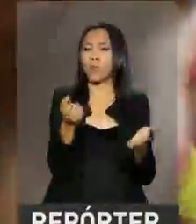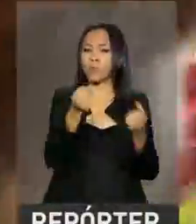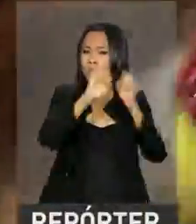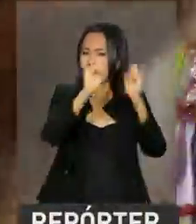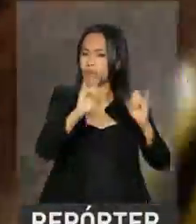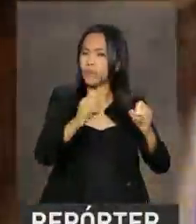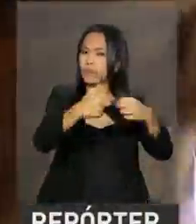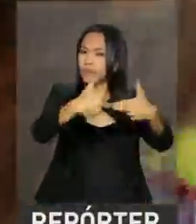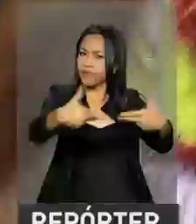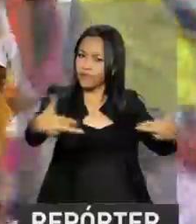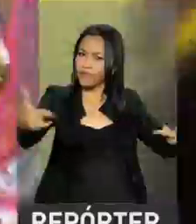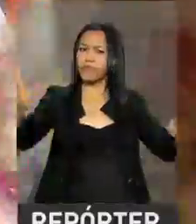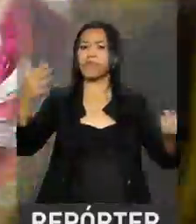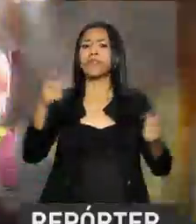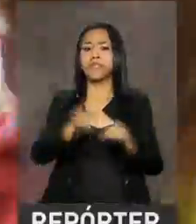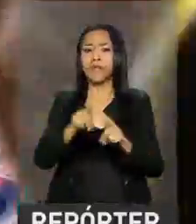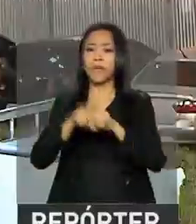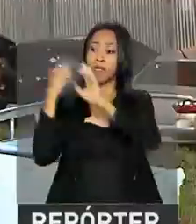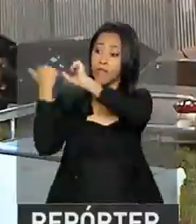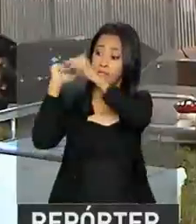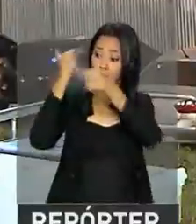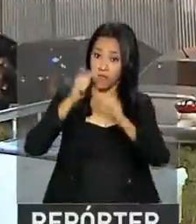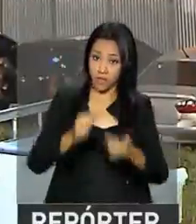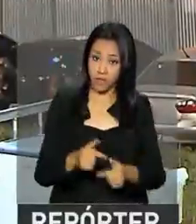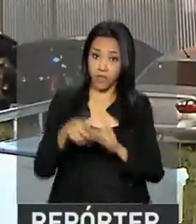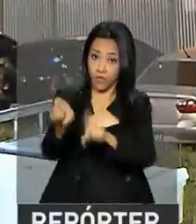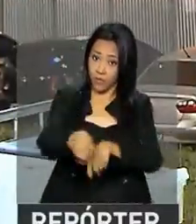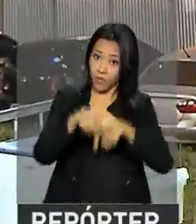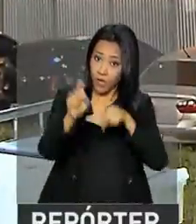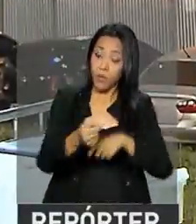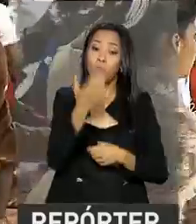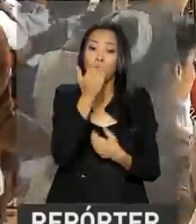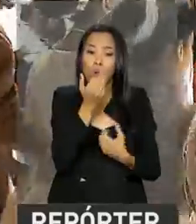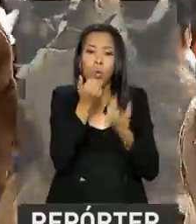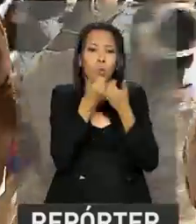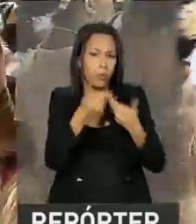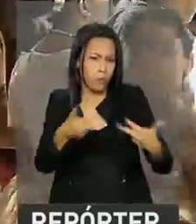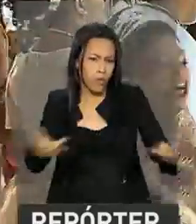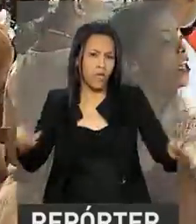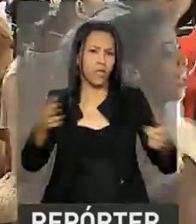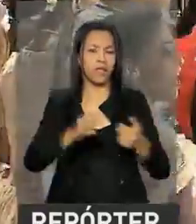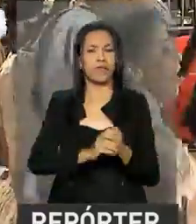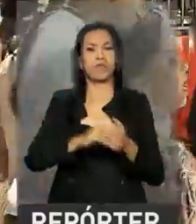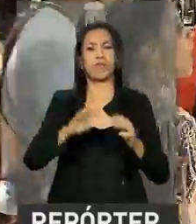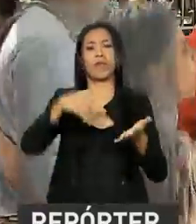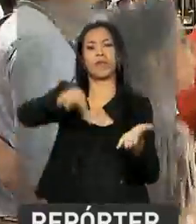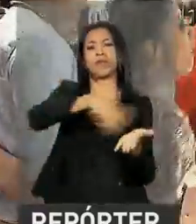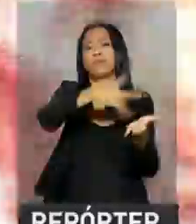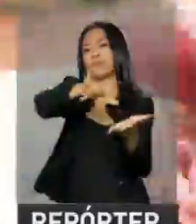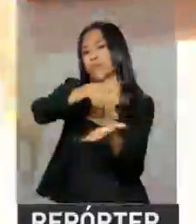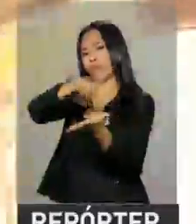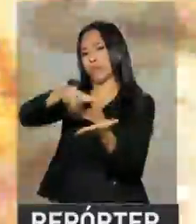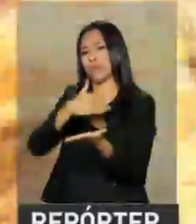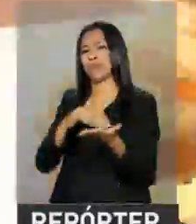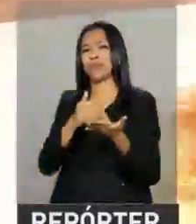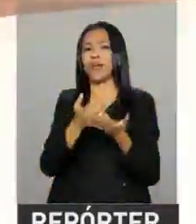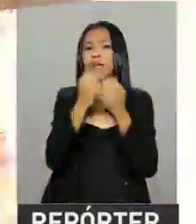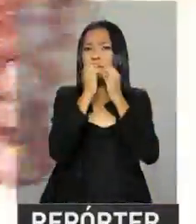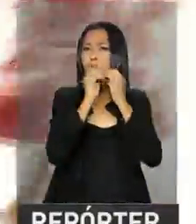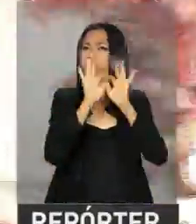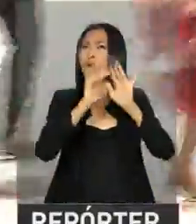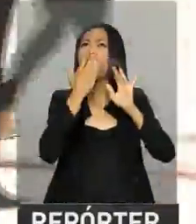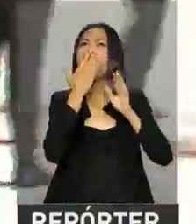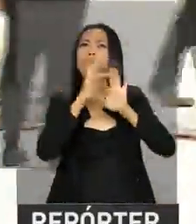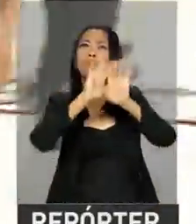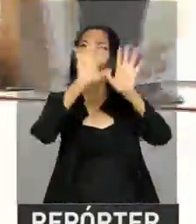do país e das tradições sertanejas. Comidas típicas, danças e enfeites utilizados hoje são uma junção